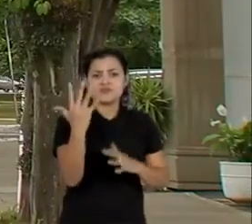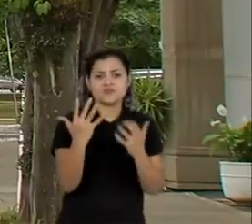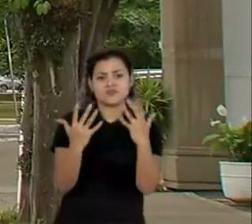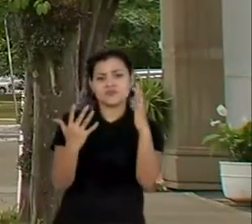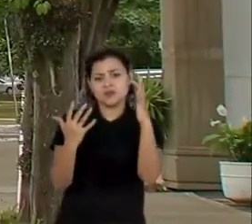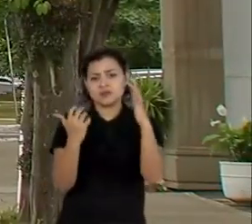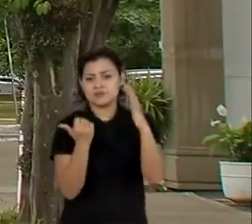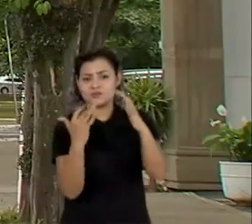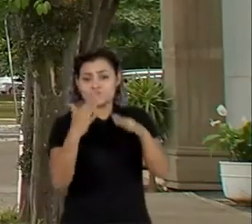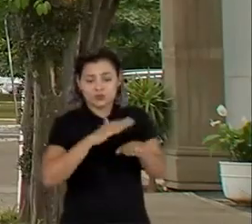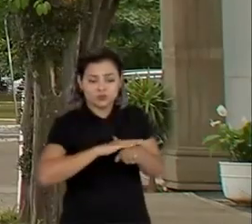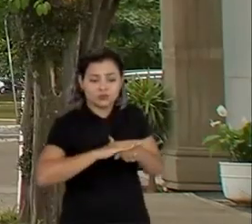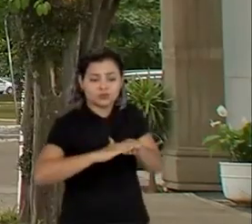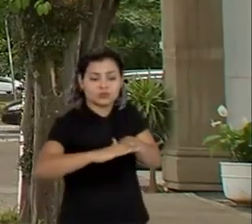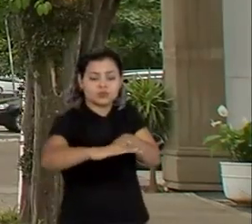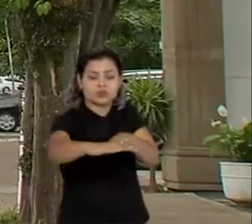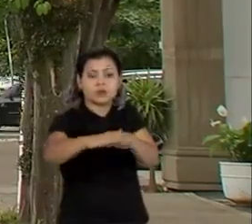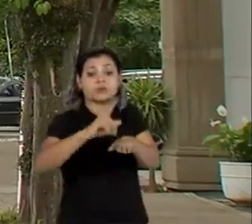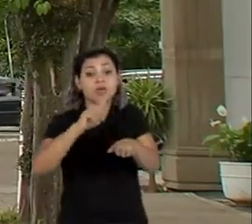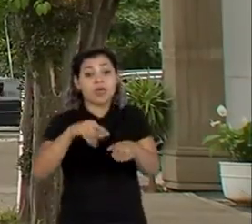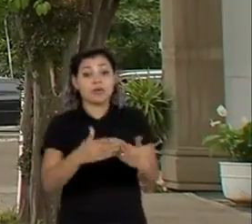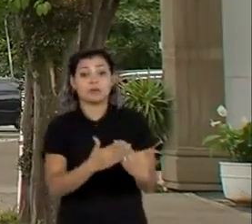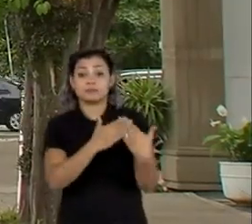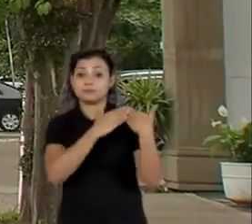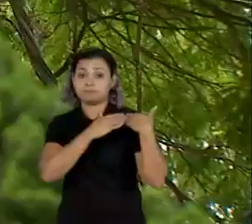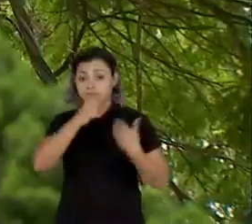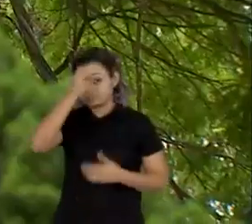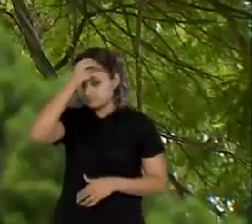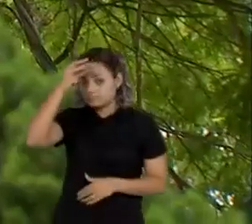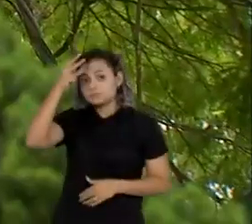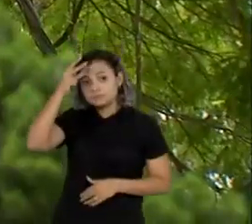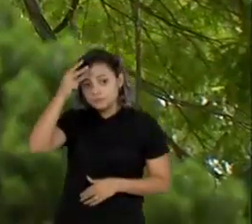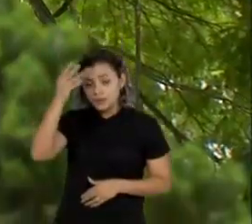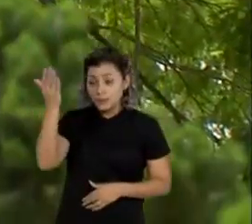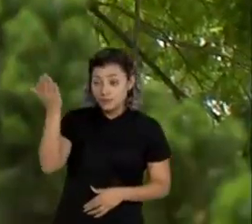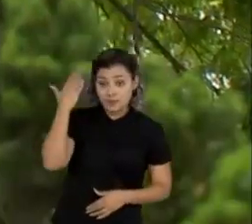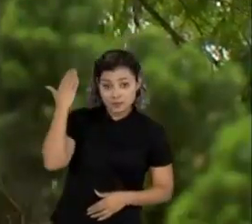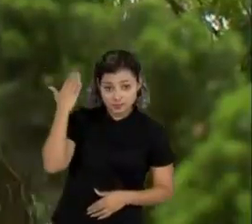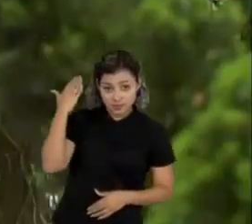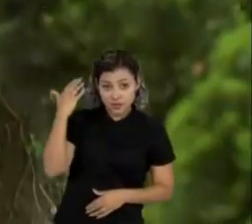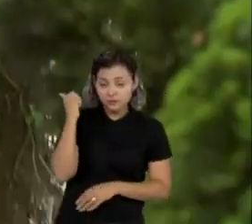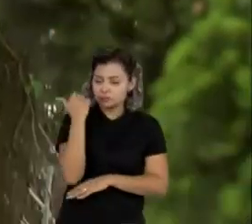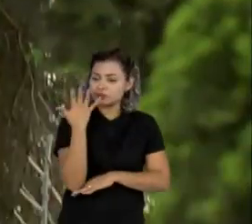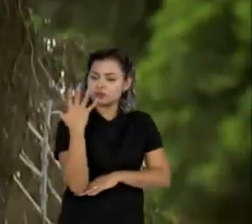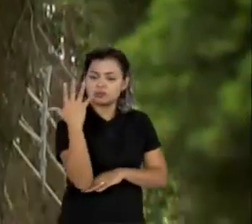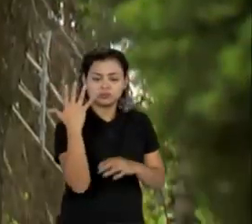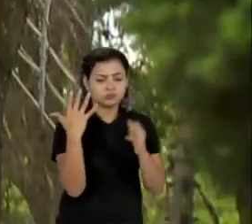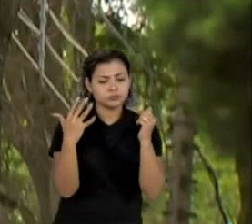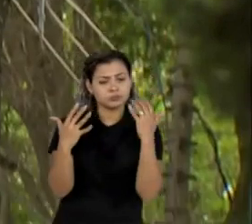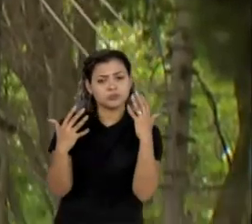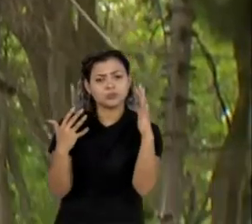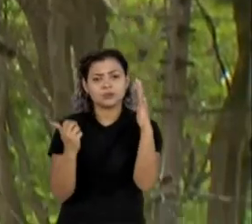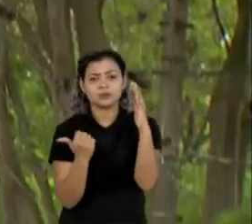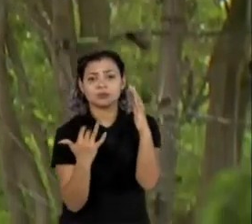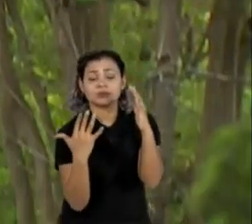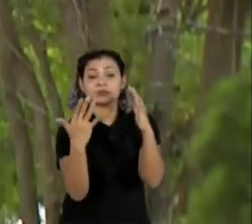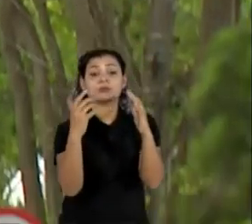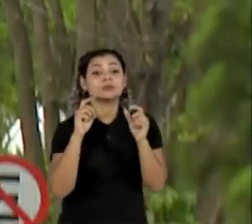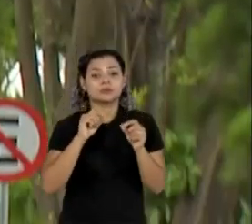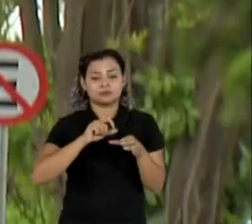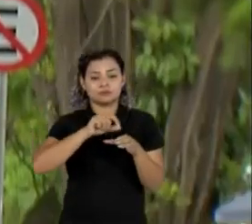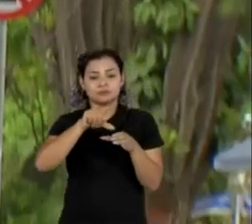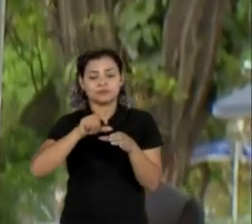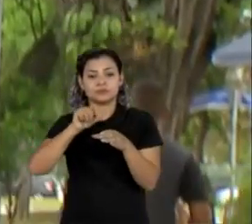nas calçadas é responsabilidade da prefeitura. No passado, a arborização da cidade foi feita com